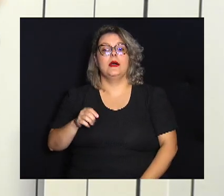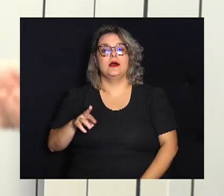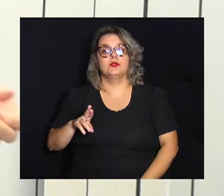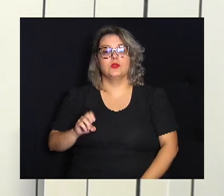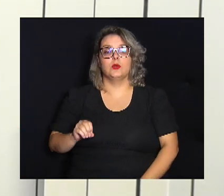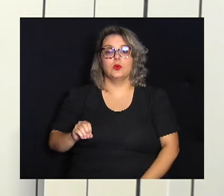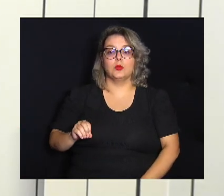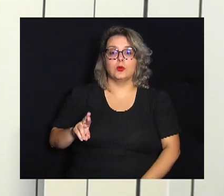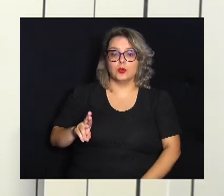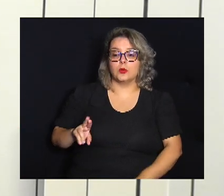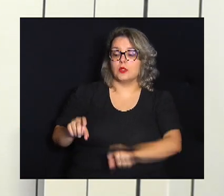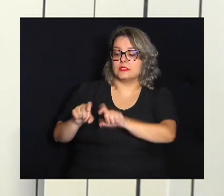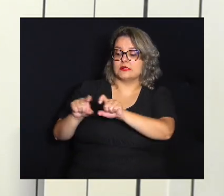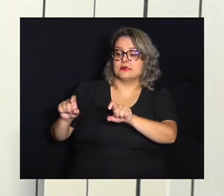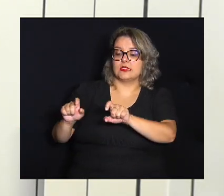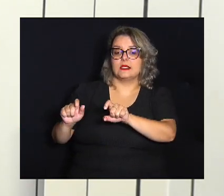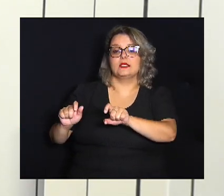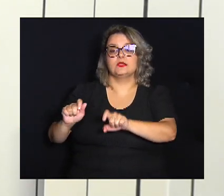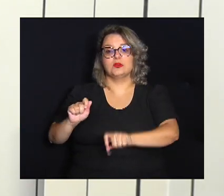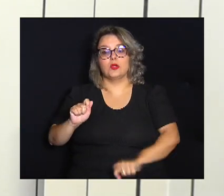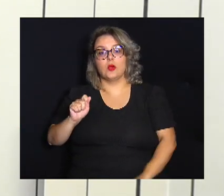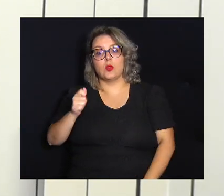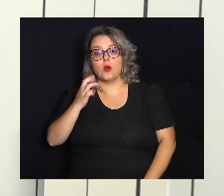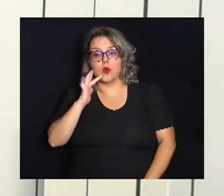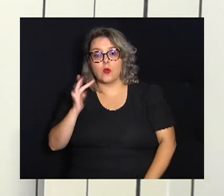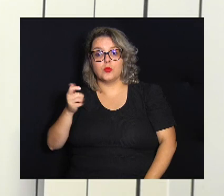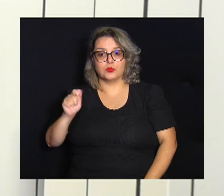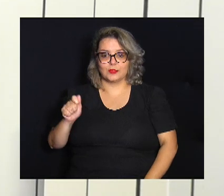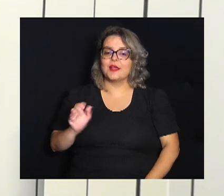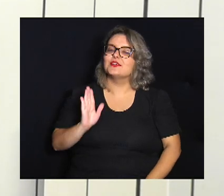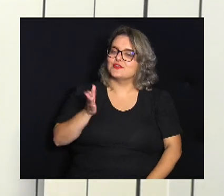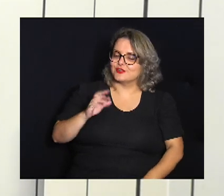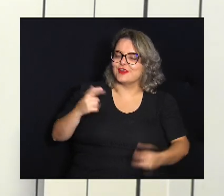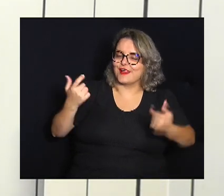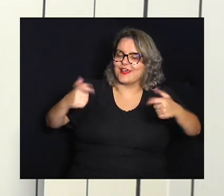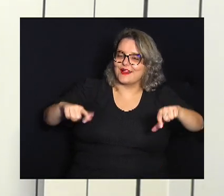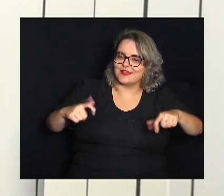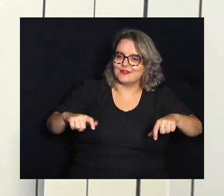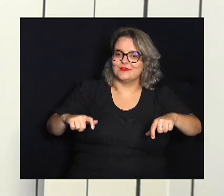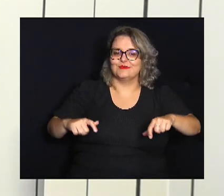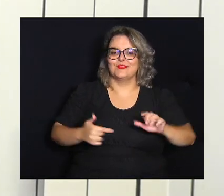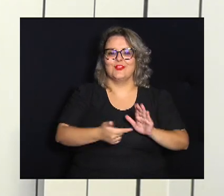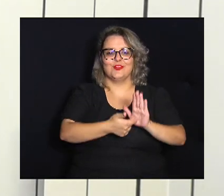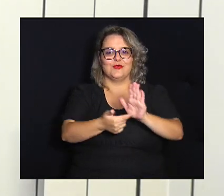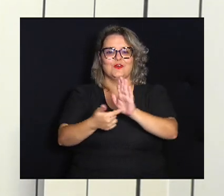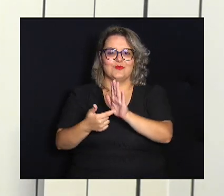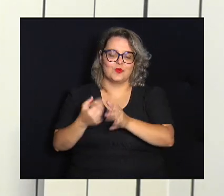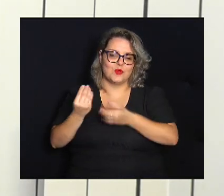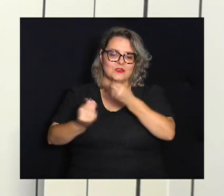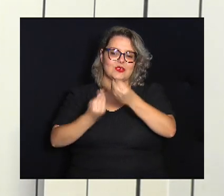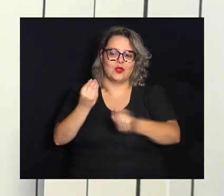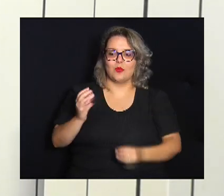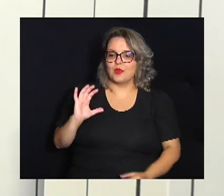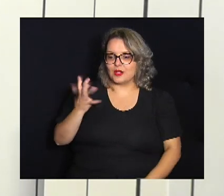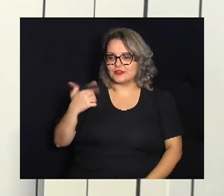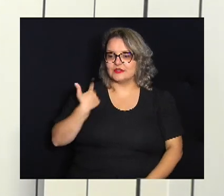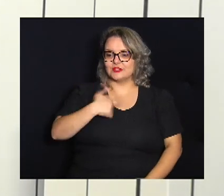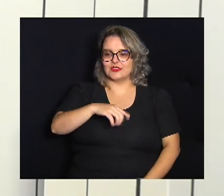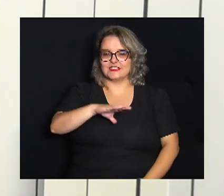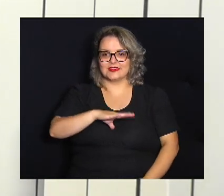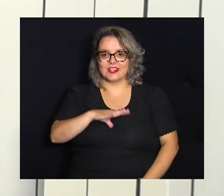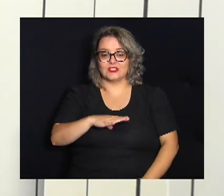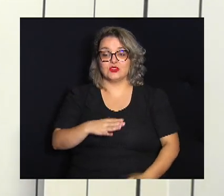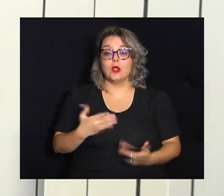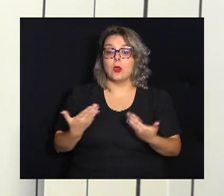Campinas, tanto masculino quanto feminino. Então já a gente balança as redes e mostra sobre o futebol da nossa cidade. Mas a